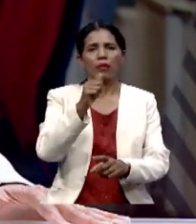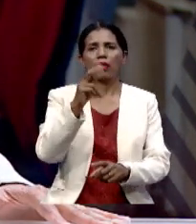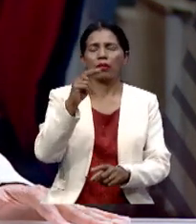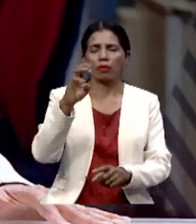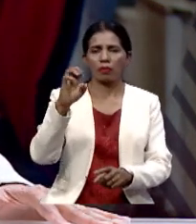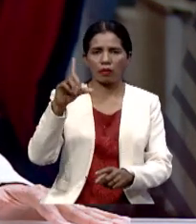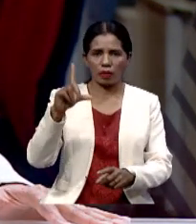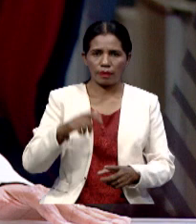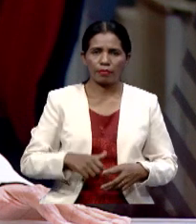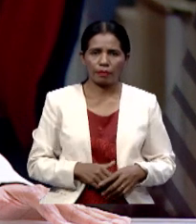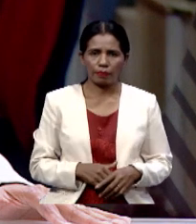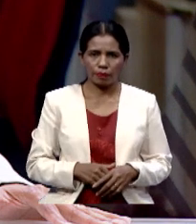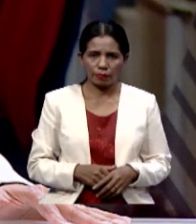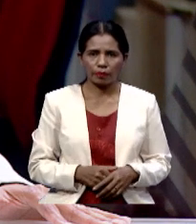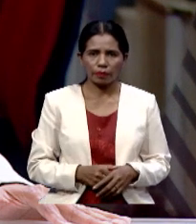Clemente.